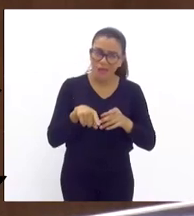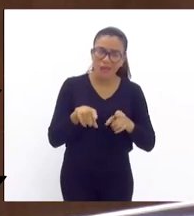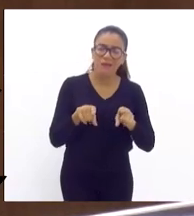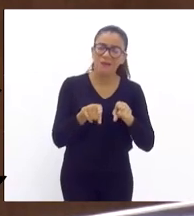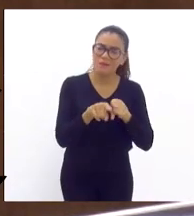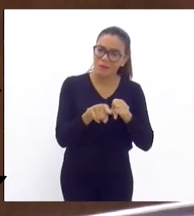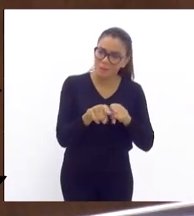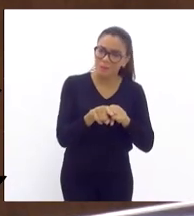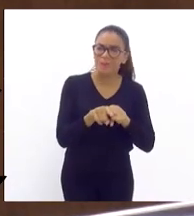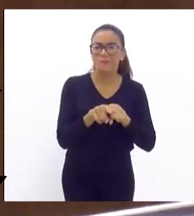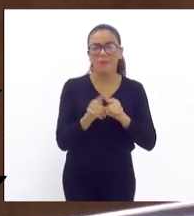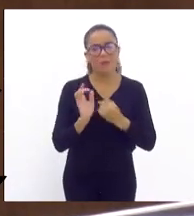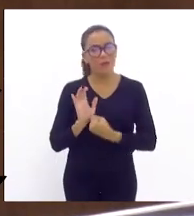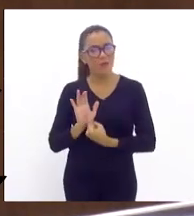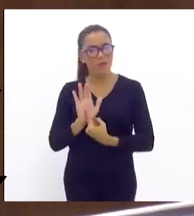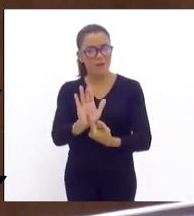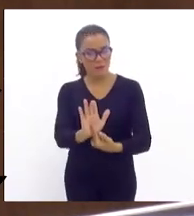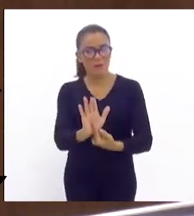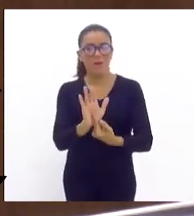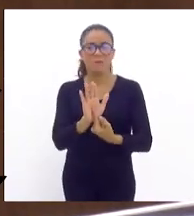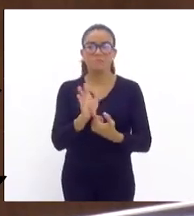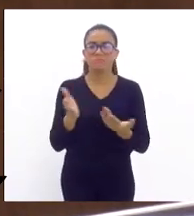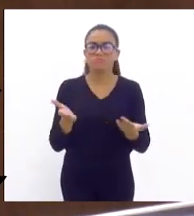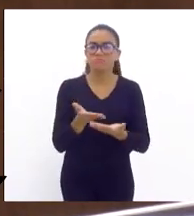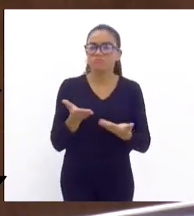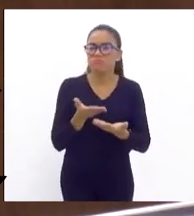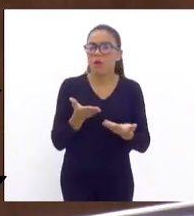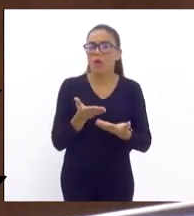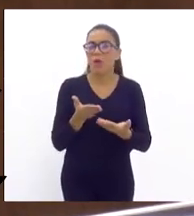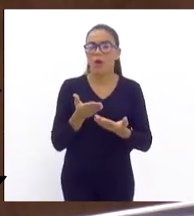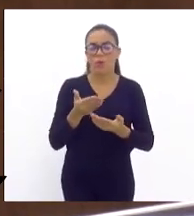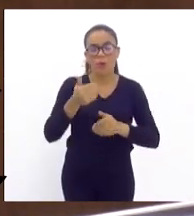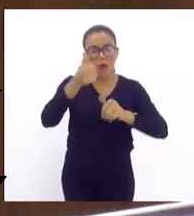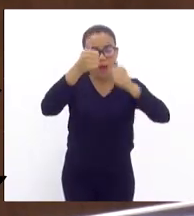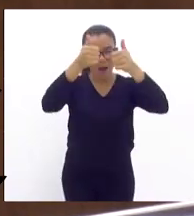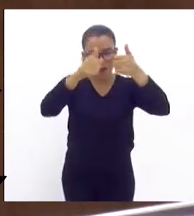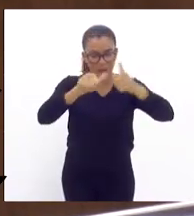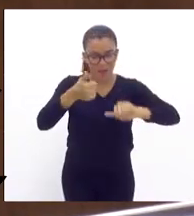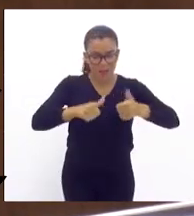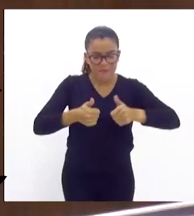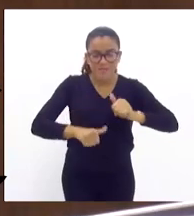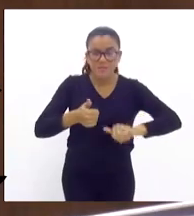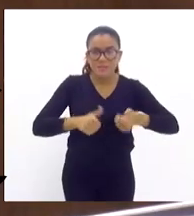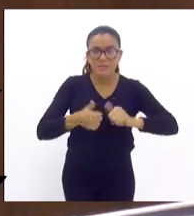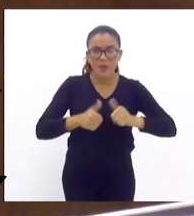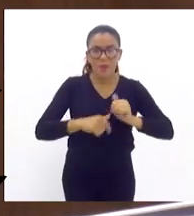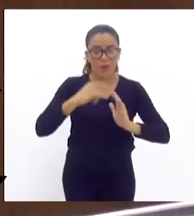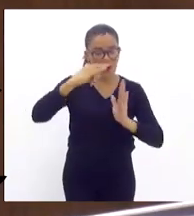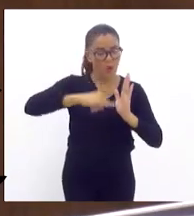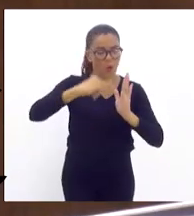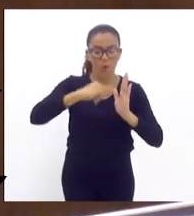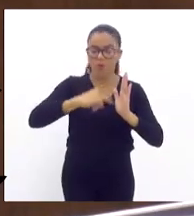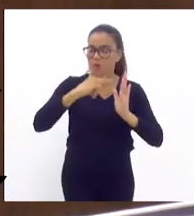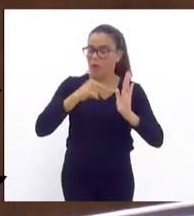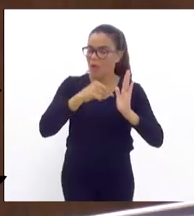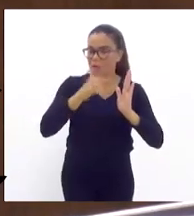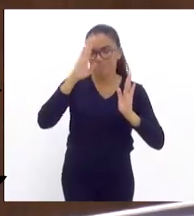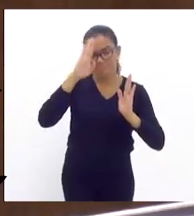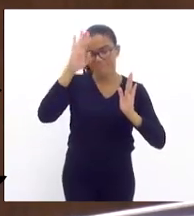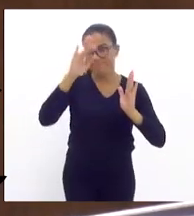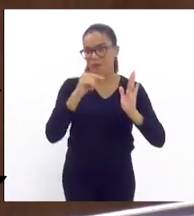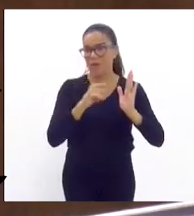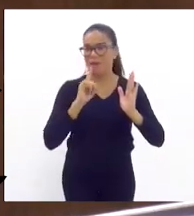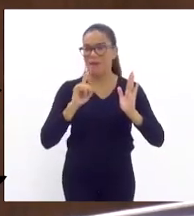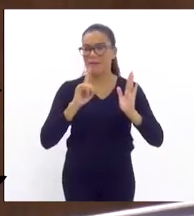que eu apresento com a questão da revisão de conta, que a reclamação máxima é sempre essa,